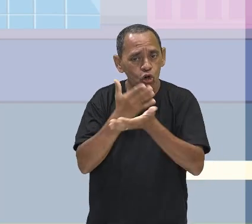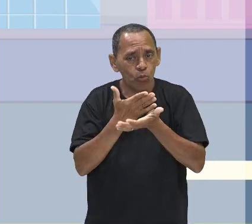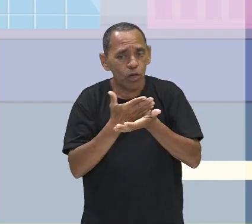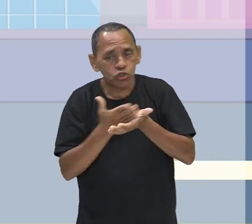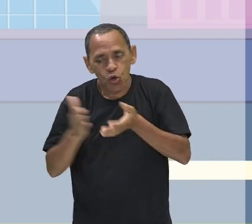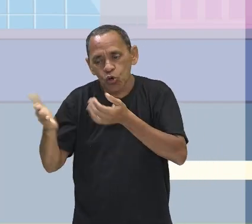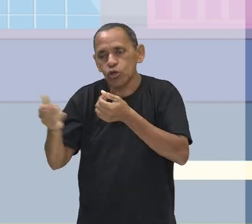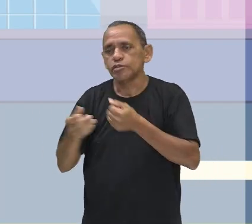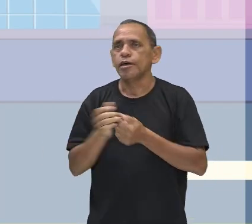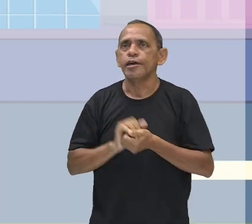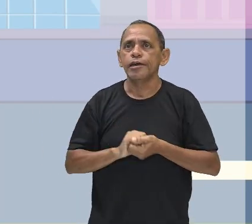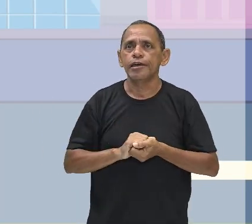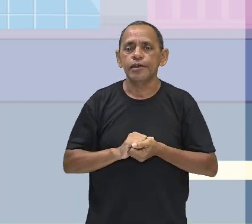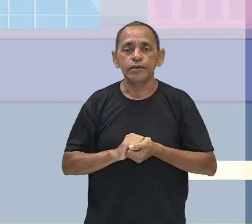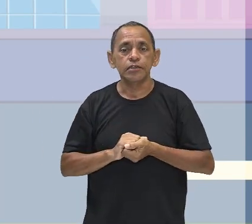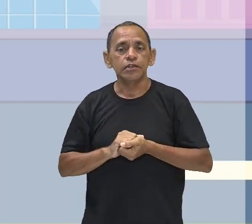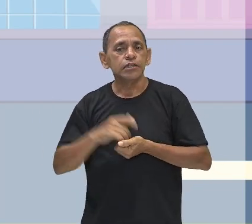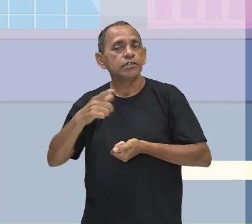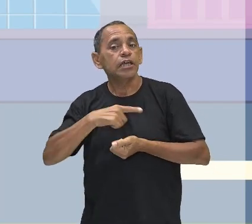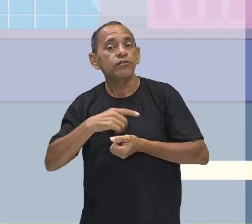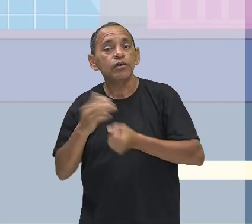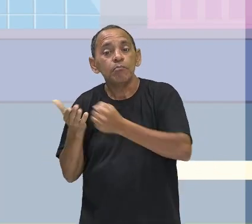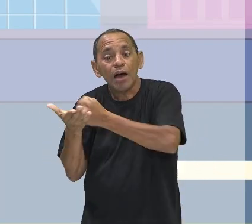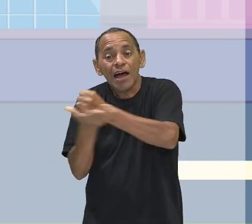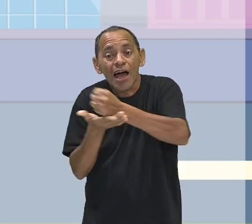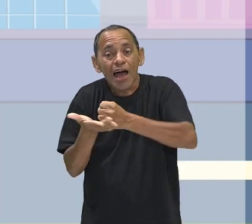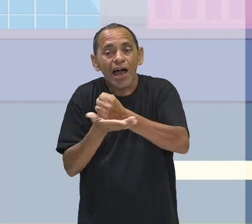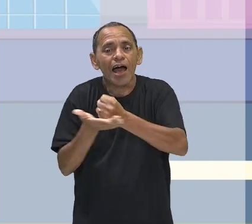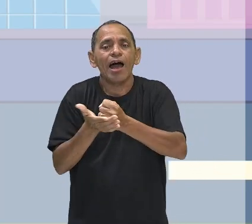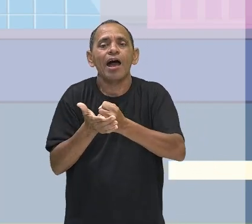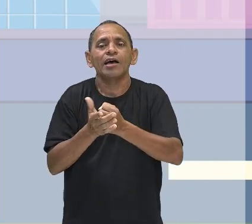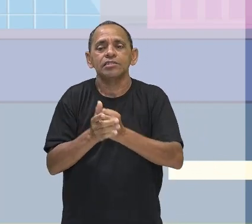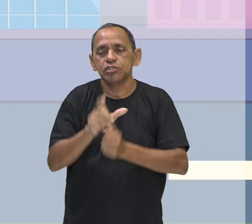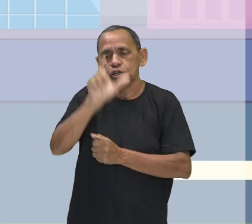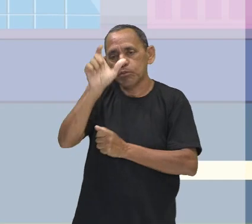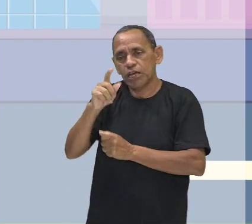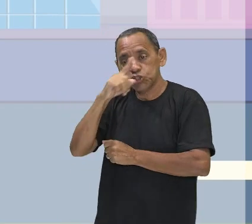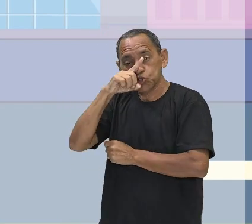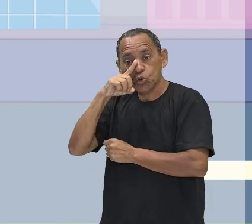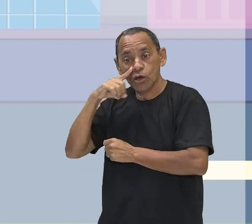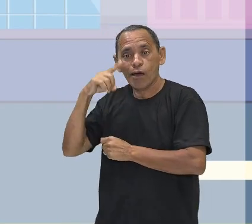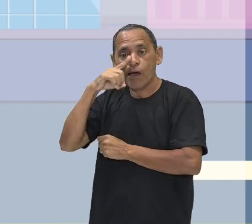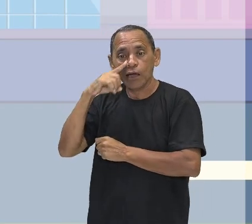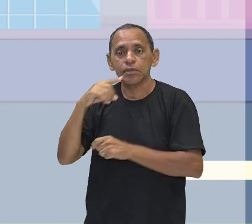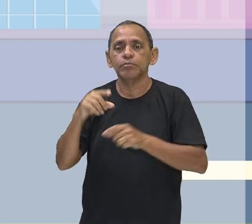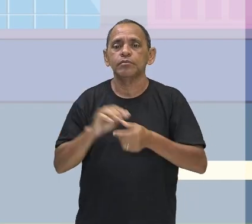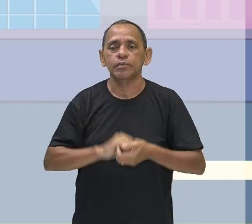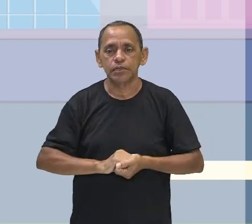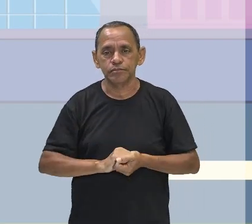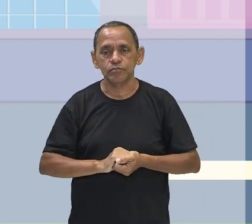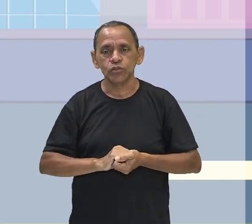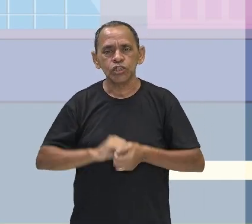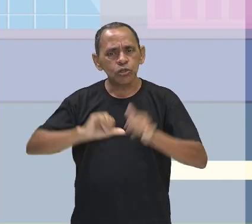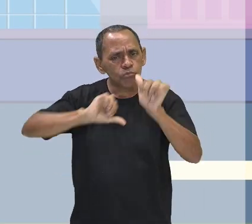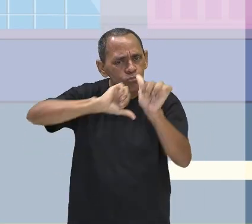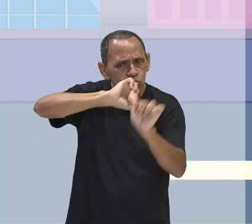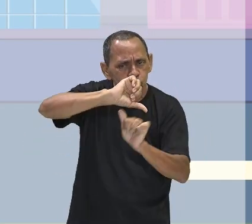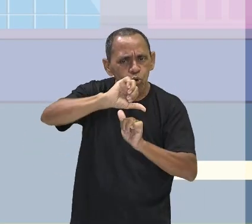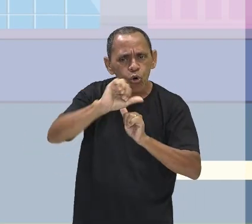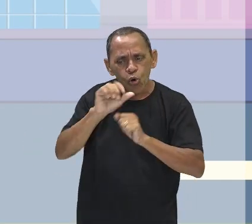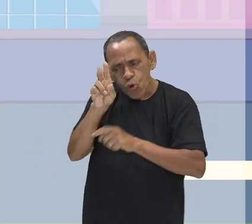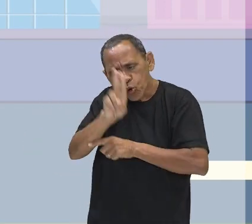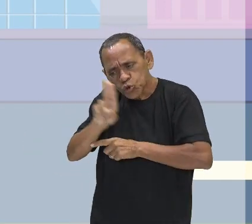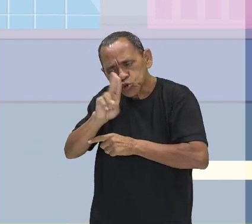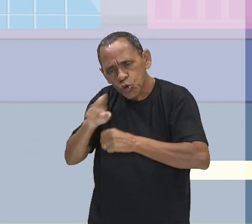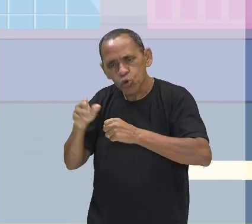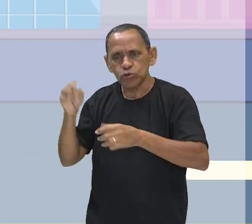E aí ele vai definir logo assim, de forma imediata, ele vai dizer: muito bem, eu vejo nessas sociedades, não só